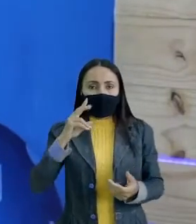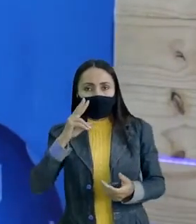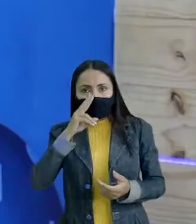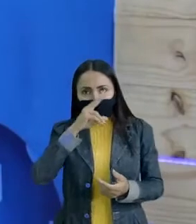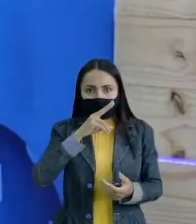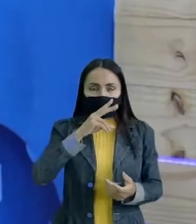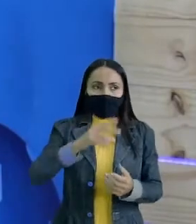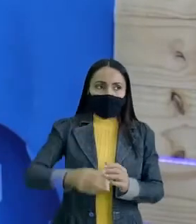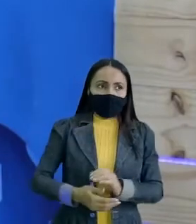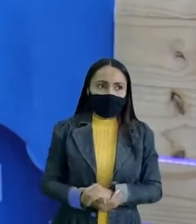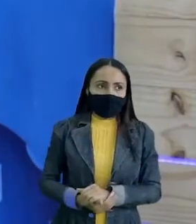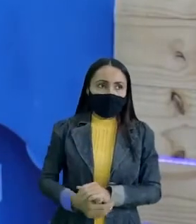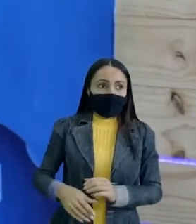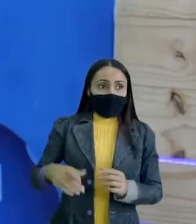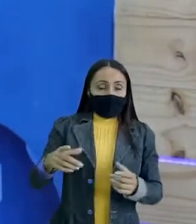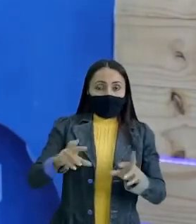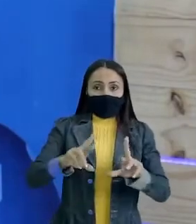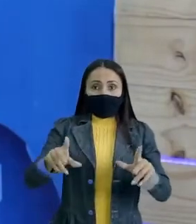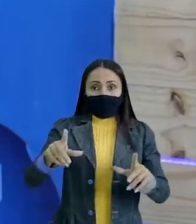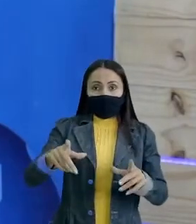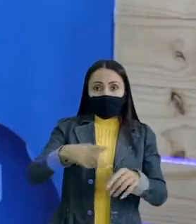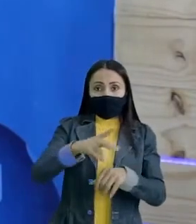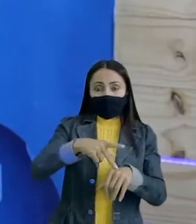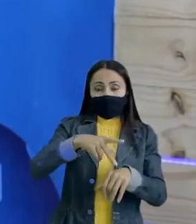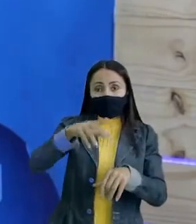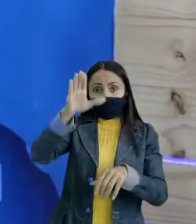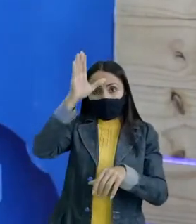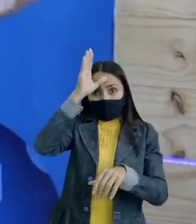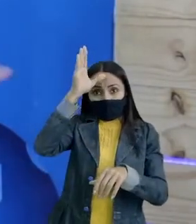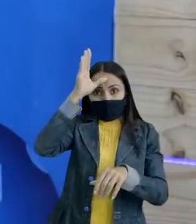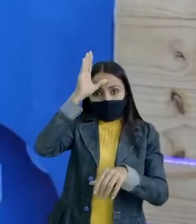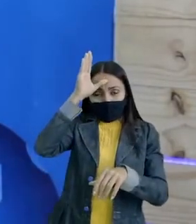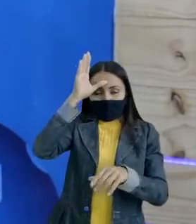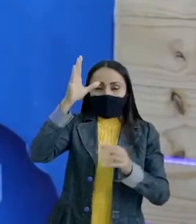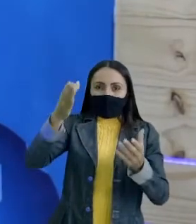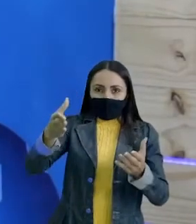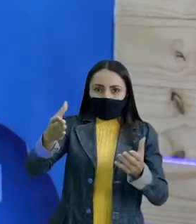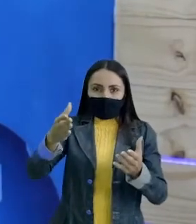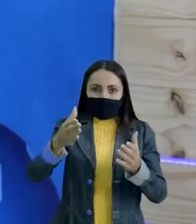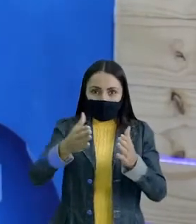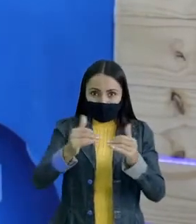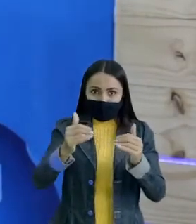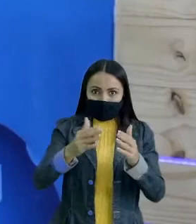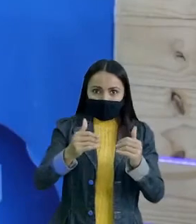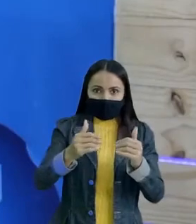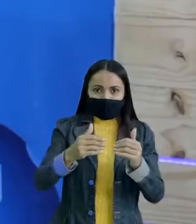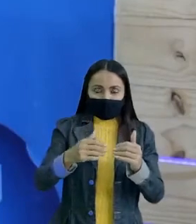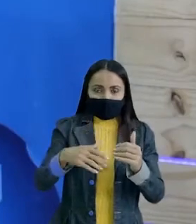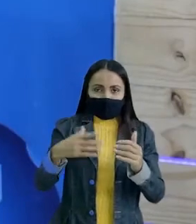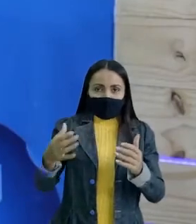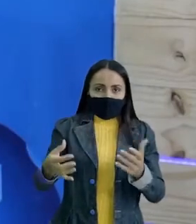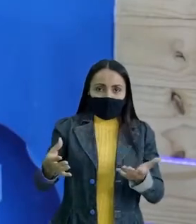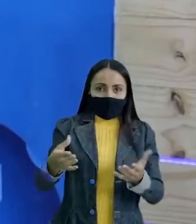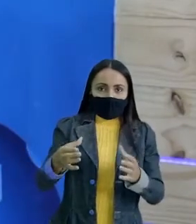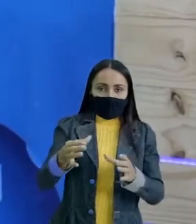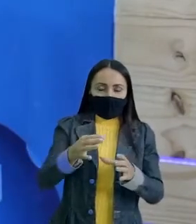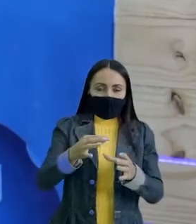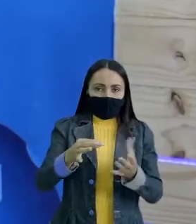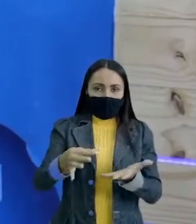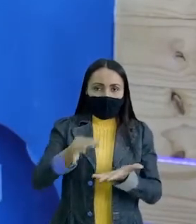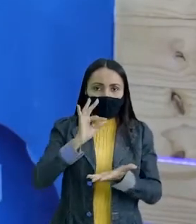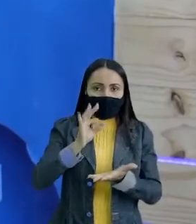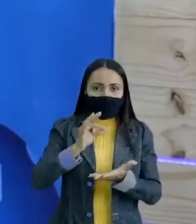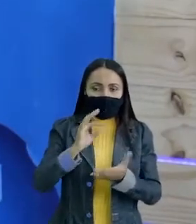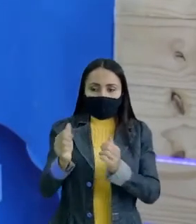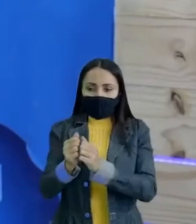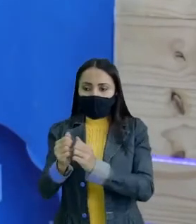bem forte mesmo. E quando a gente pede lá na Turquia, outro país lá europeu, é café junto com um copinho d'água, para poder